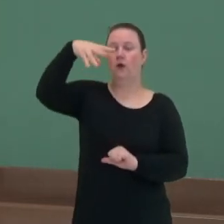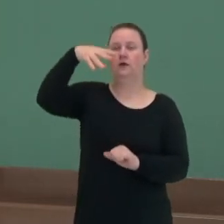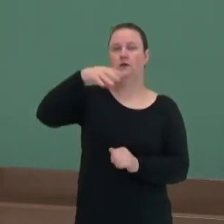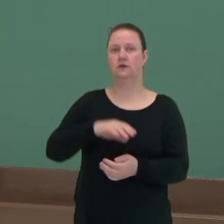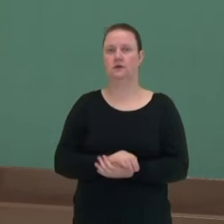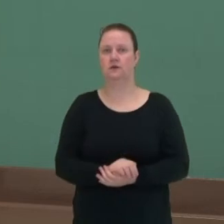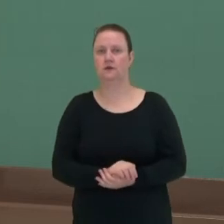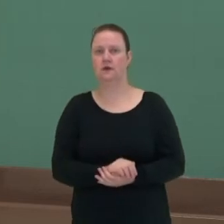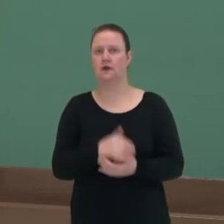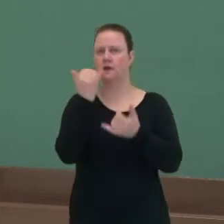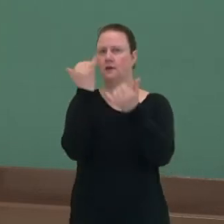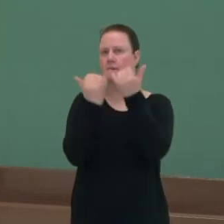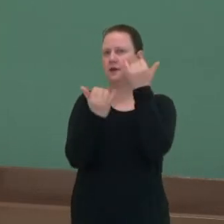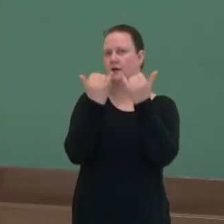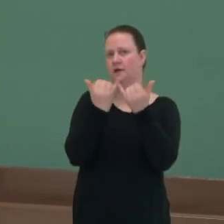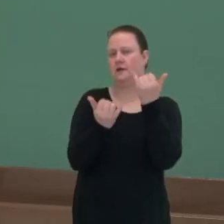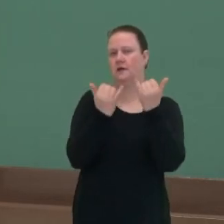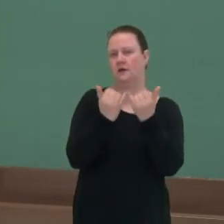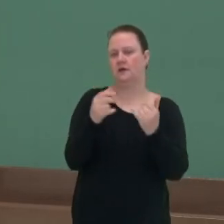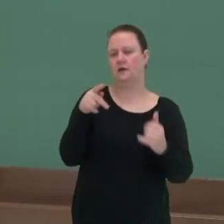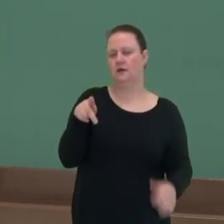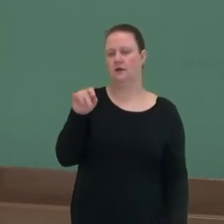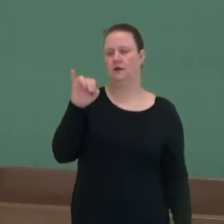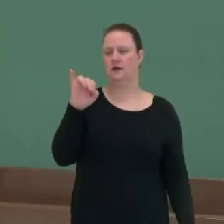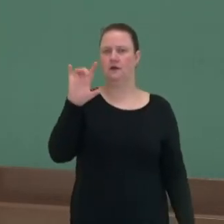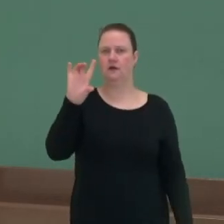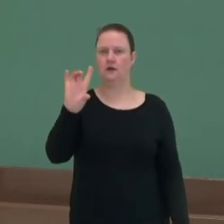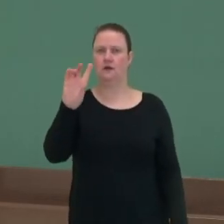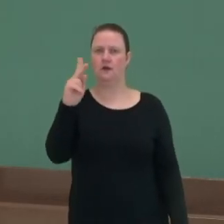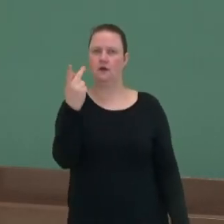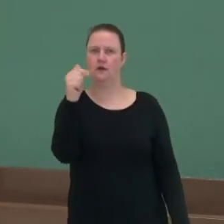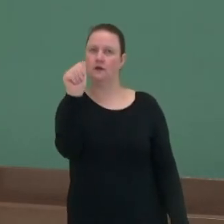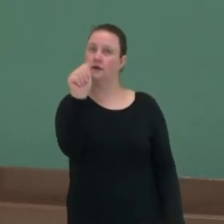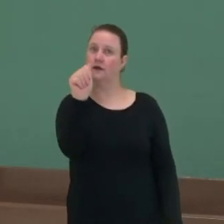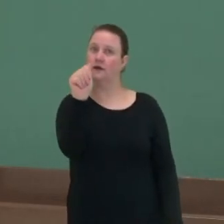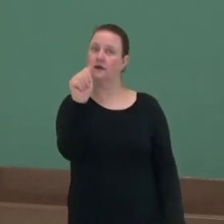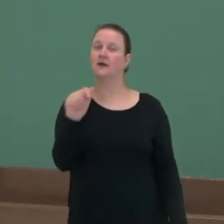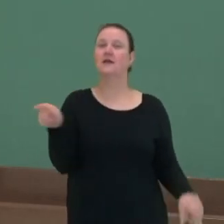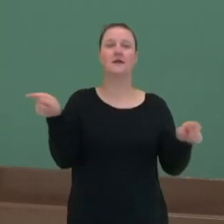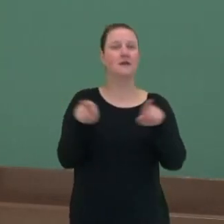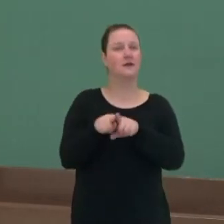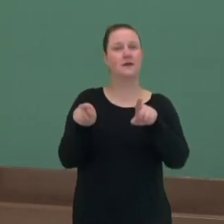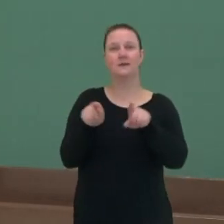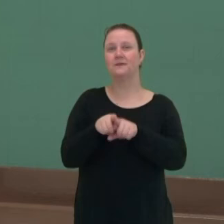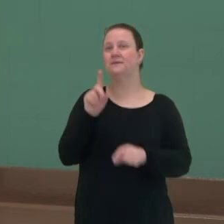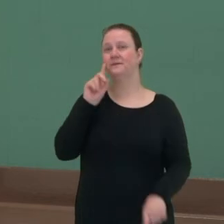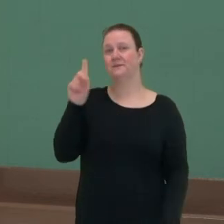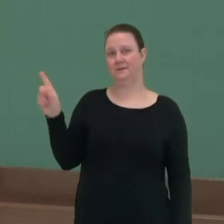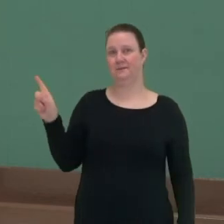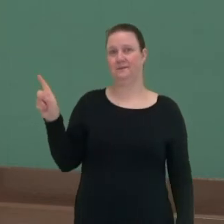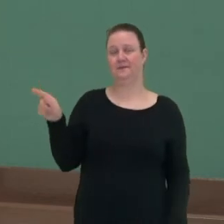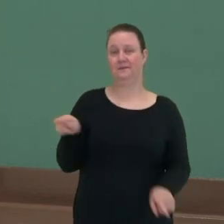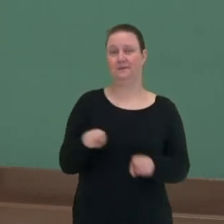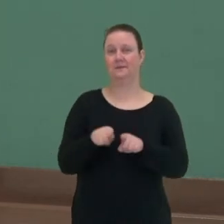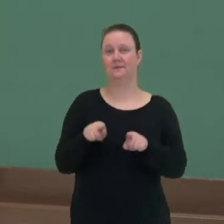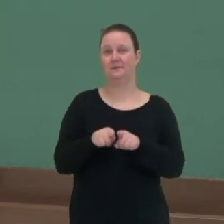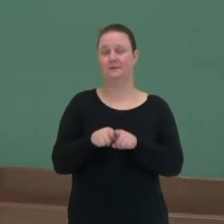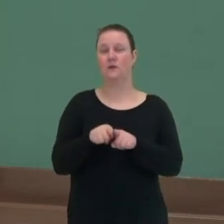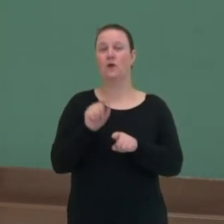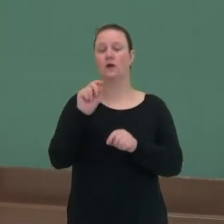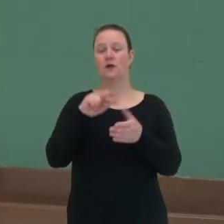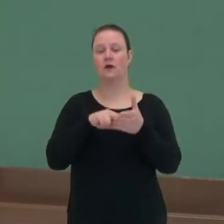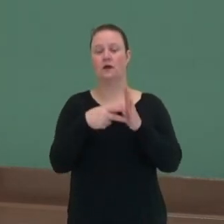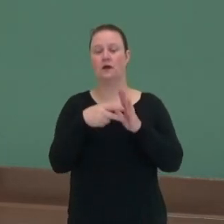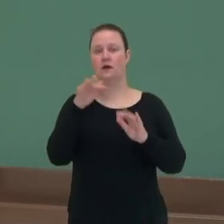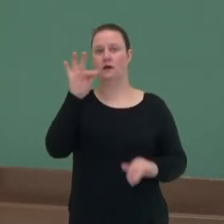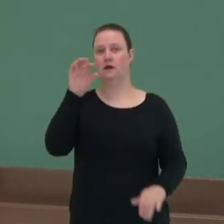muito semelhante à pilha. A pilha também é um gerador, é a fonte, porque